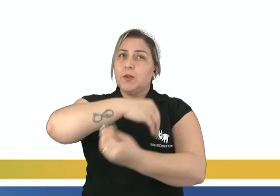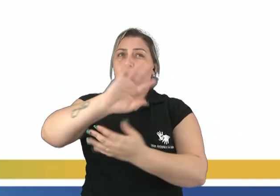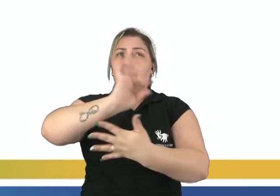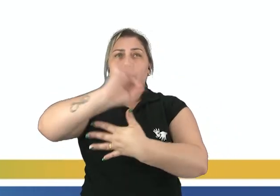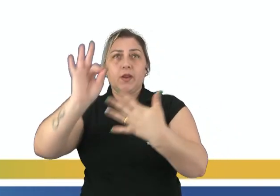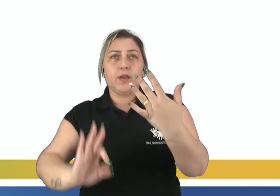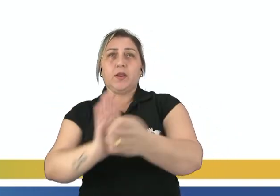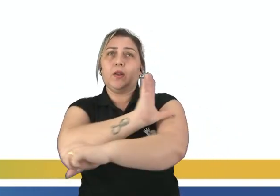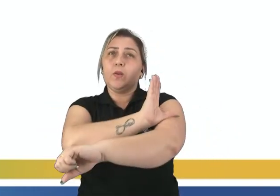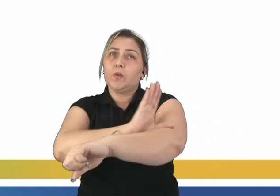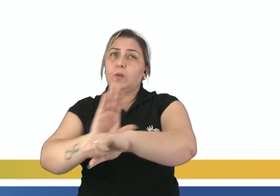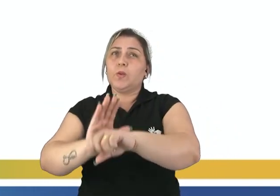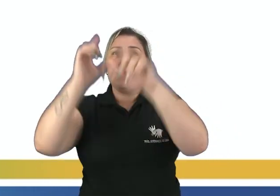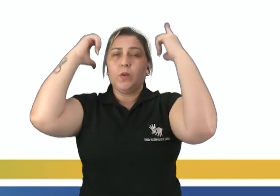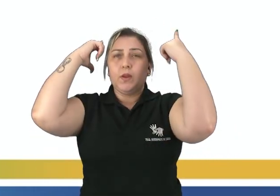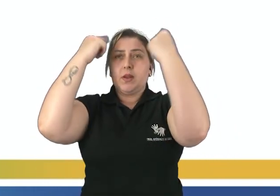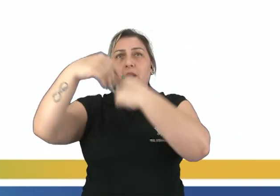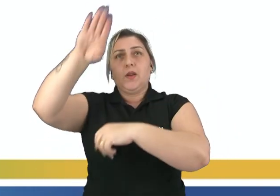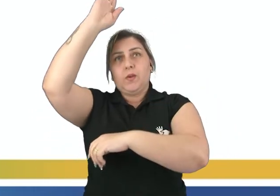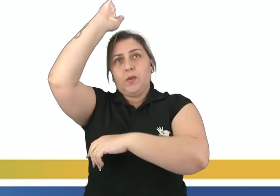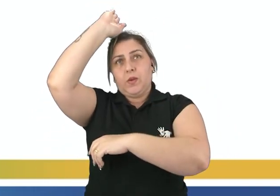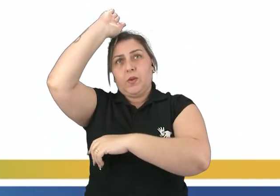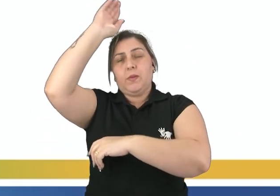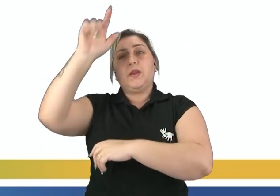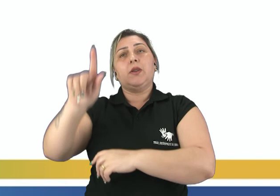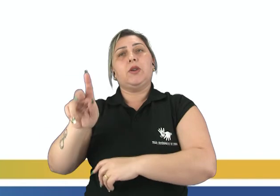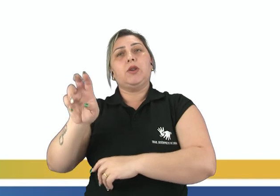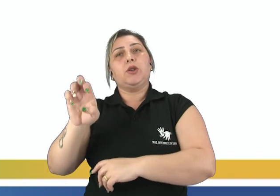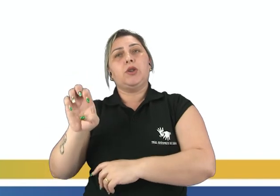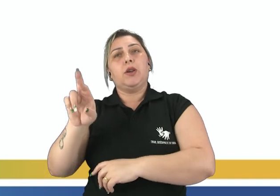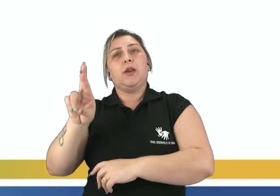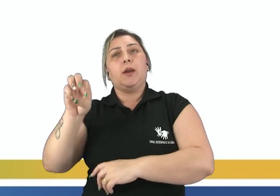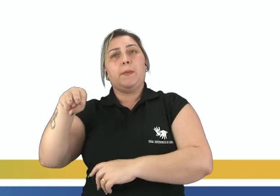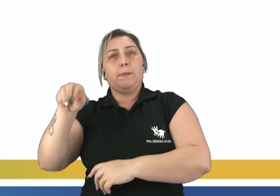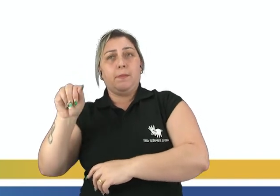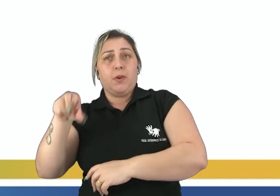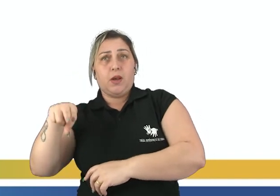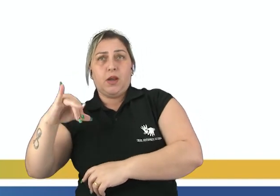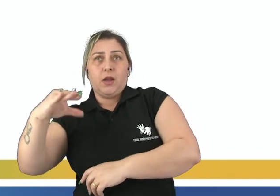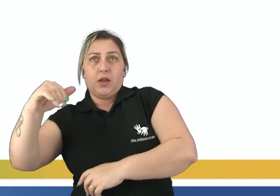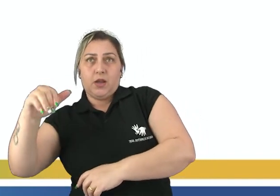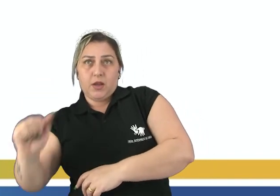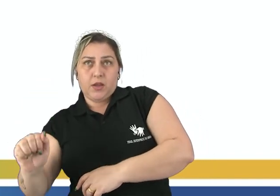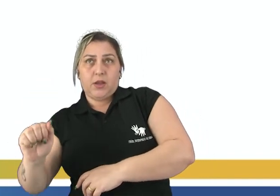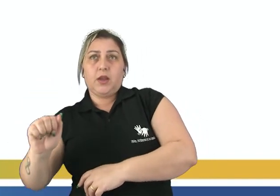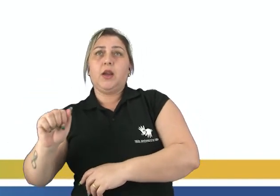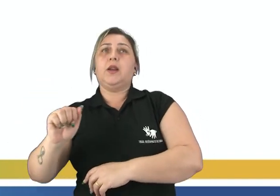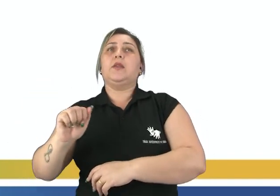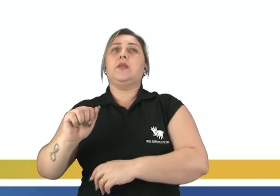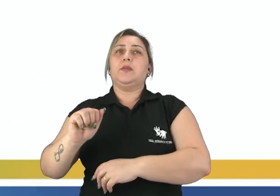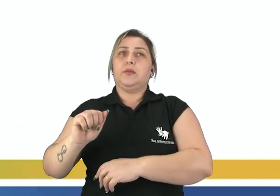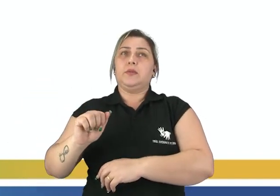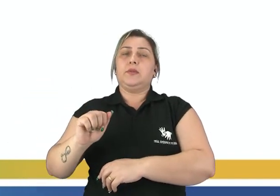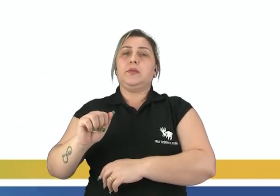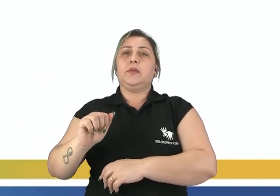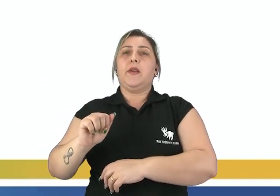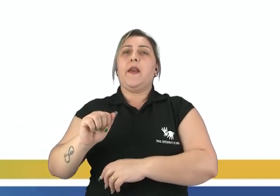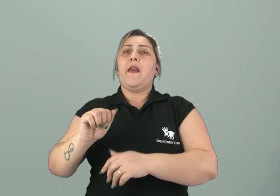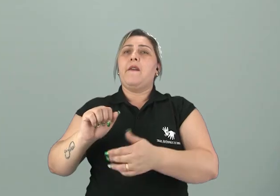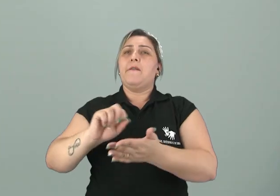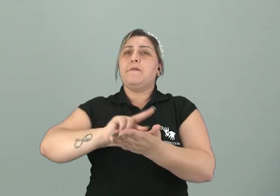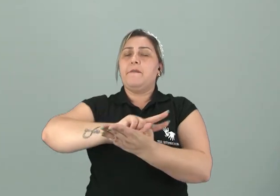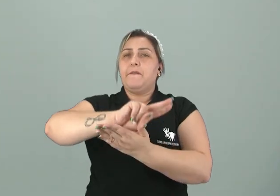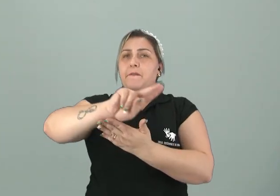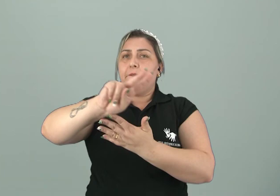literárias, religiosas, científicas, que mistura fatores das culturas greco-romanas e germânicas, numa síntese